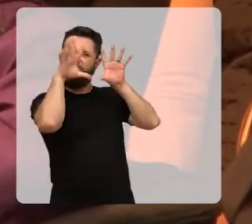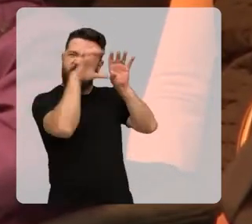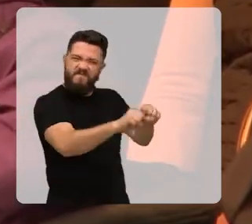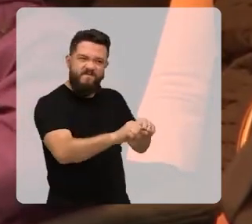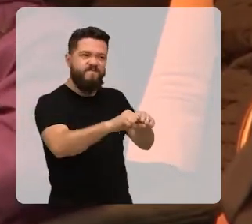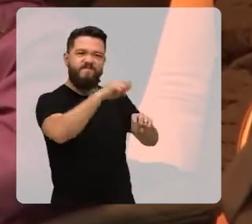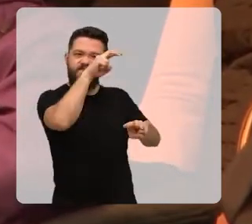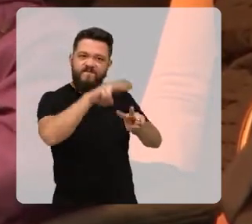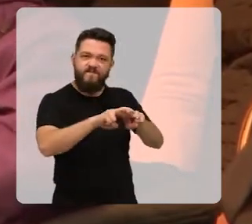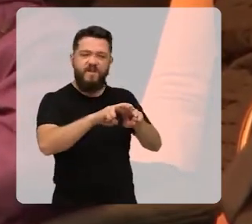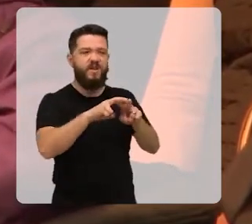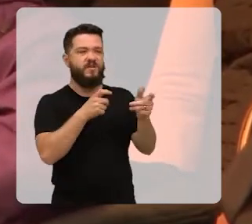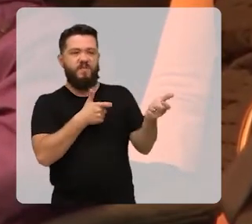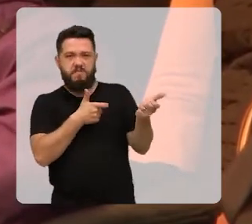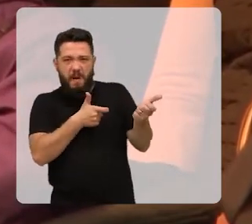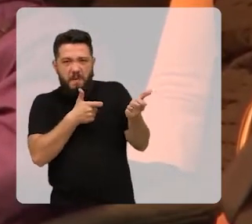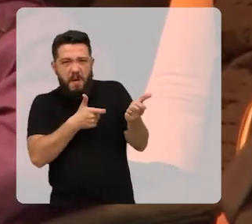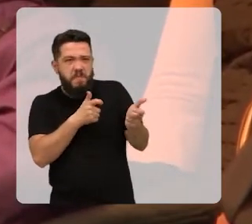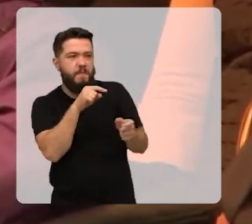ou fugilados